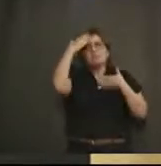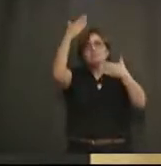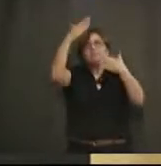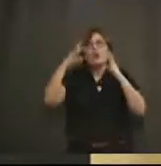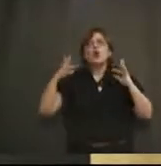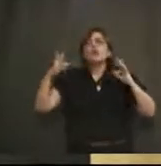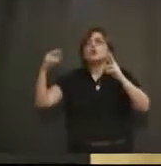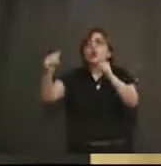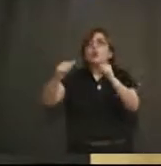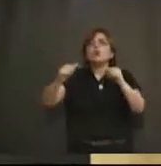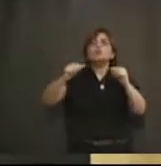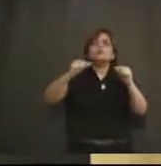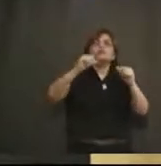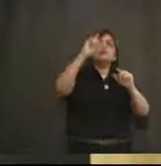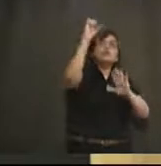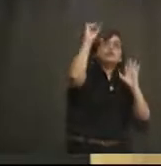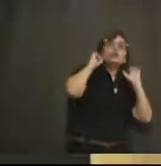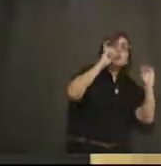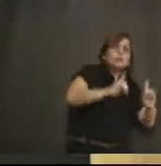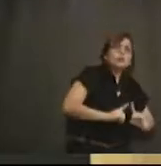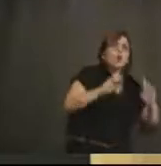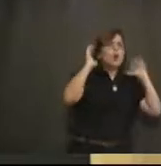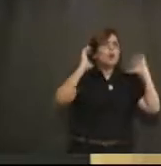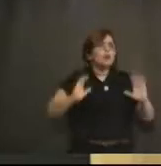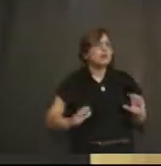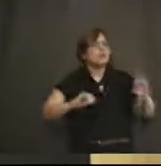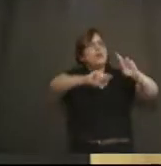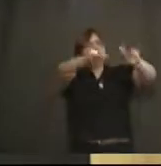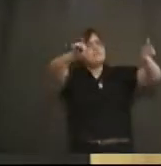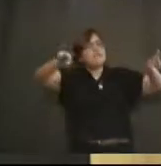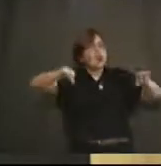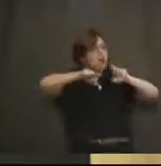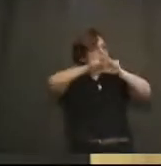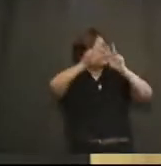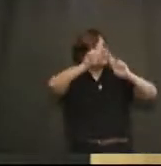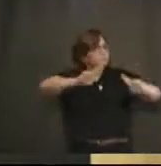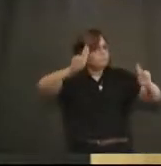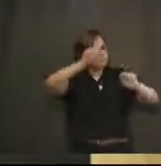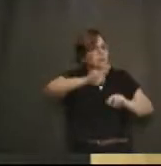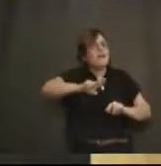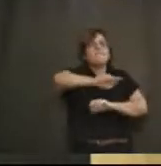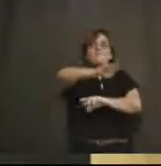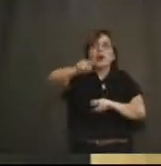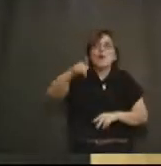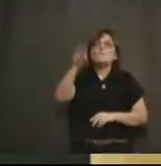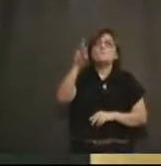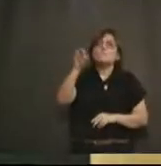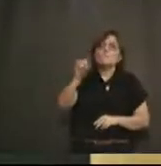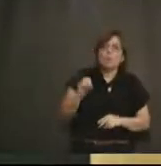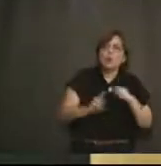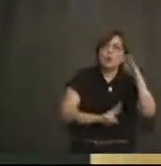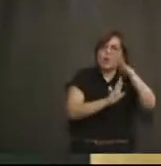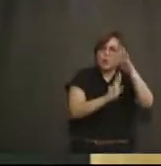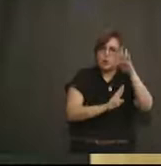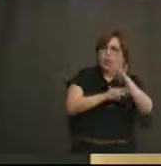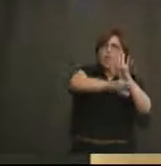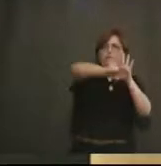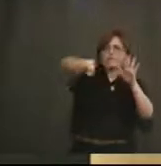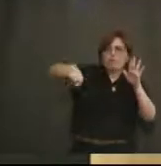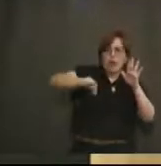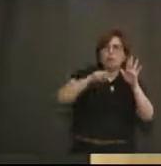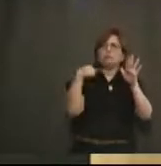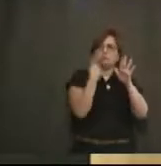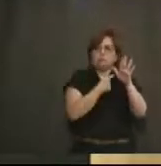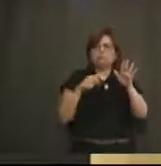da universidade que estão aqui, a professora Iracilda, nossa pró-reitora, pró-reitora Marília também, da PROEG,